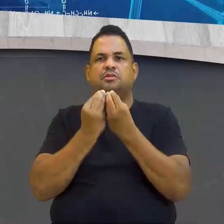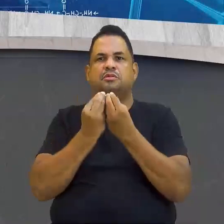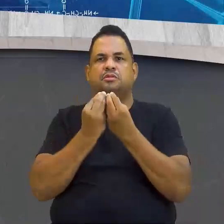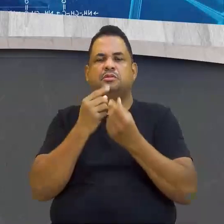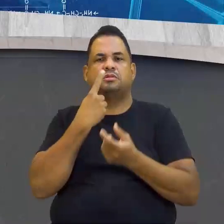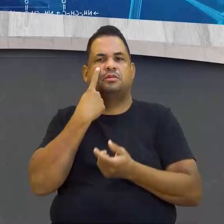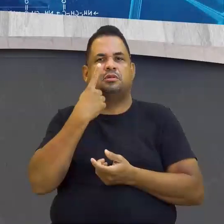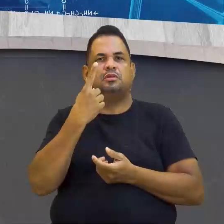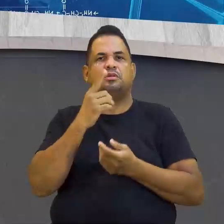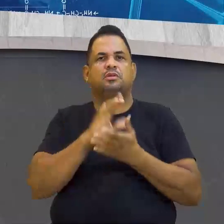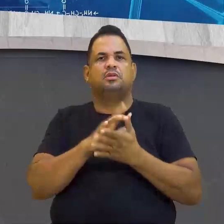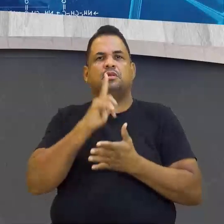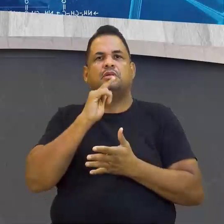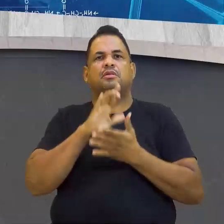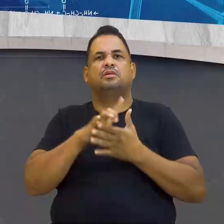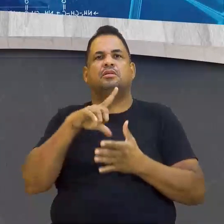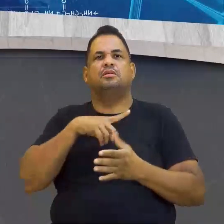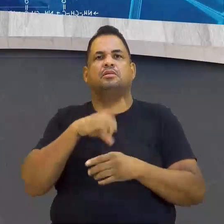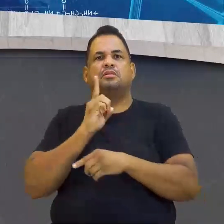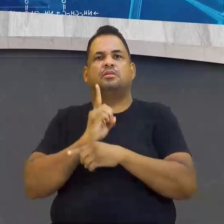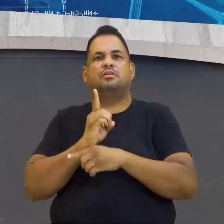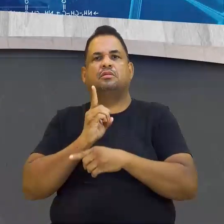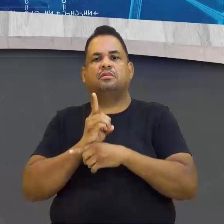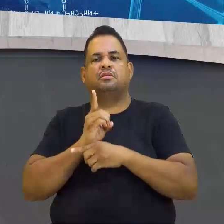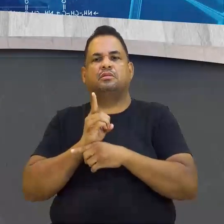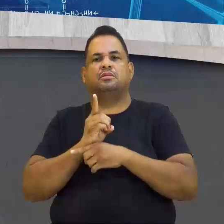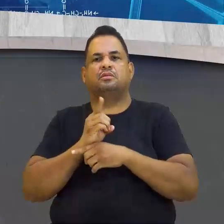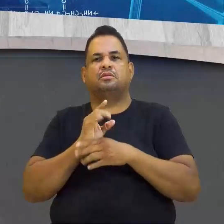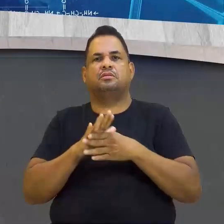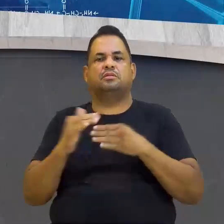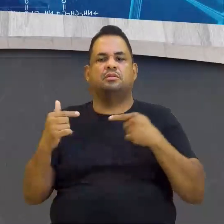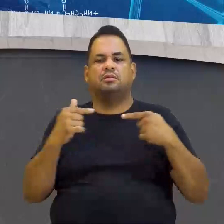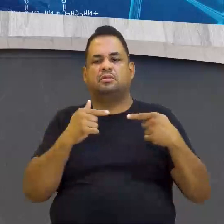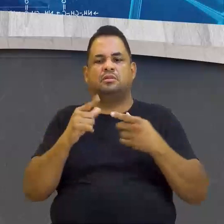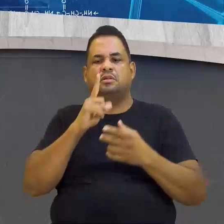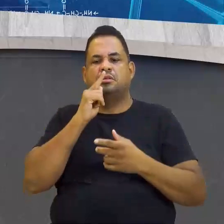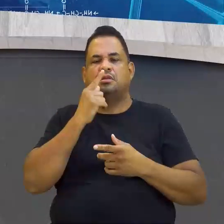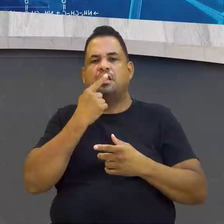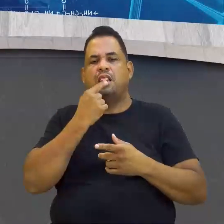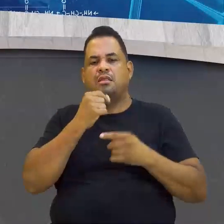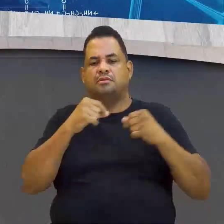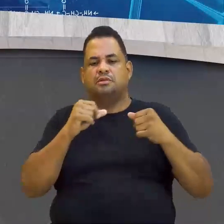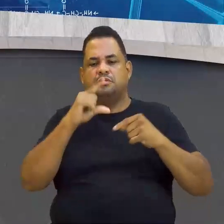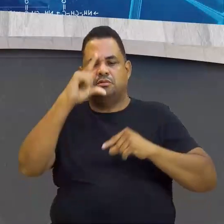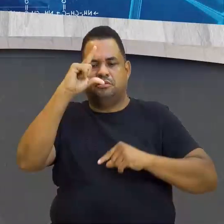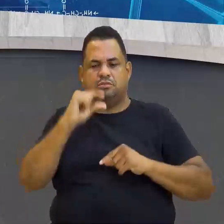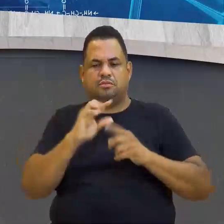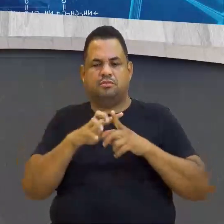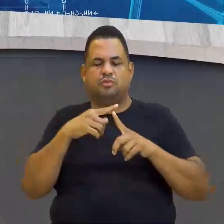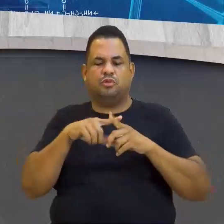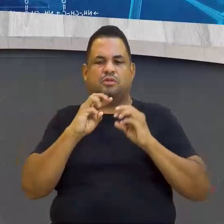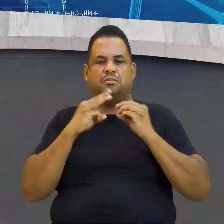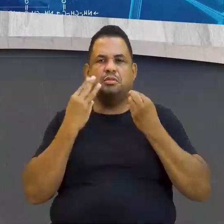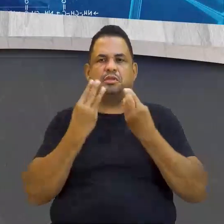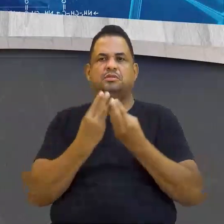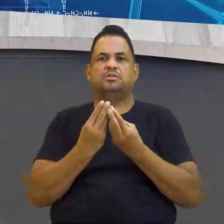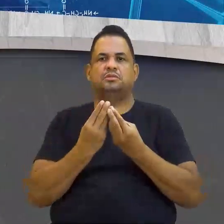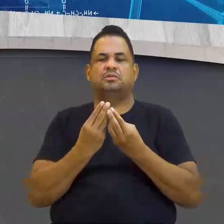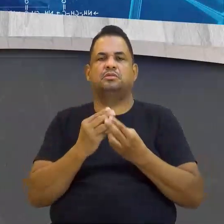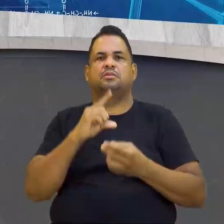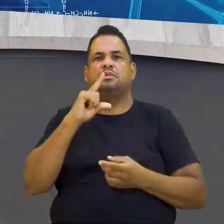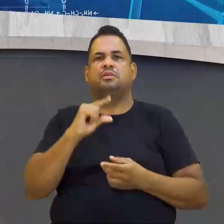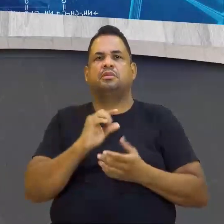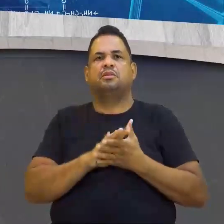que a água ela tem uma densidade em relação ao sal menor, porque tem menor massa para o mesmo volume. A